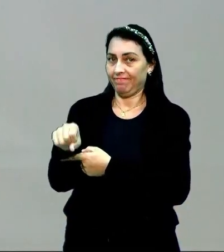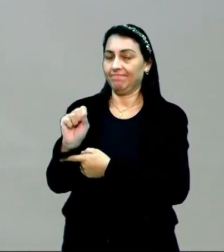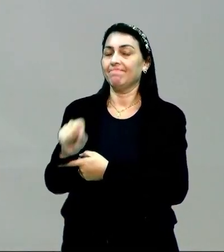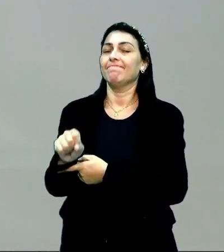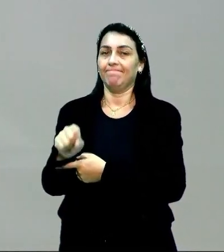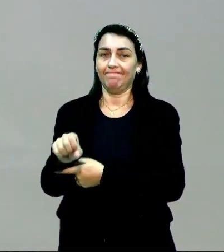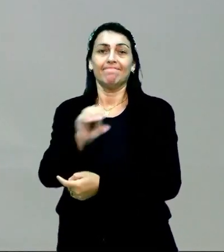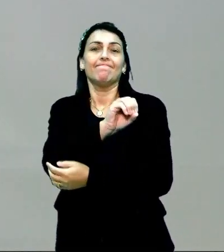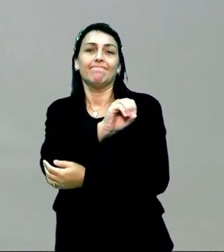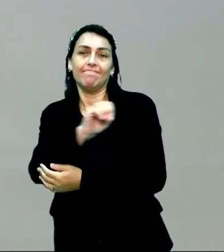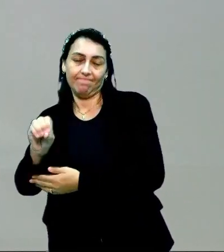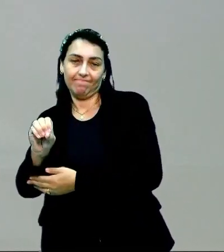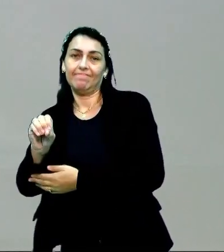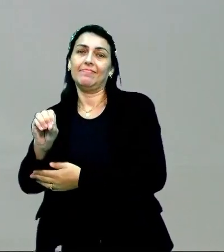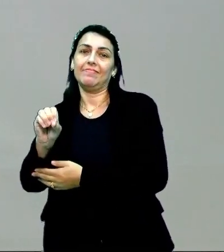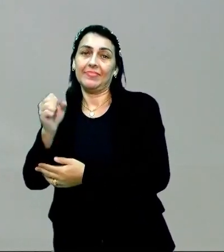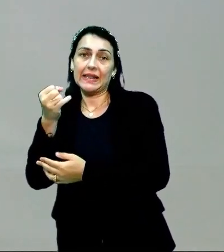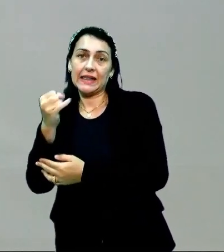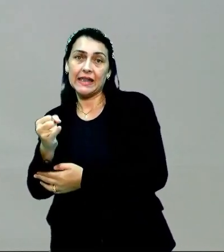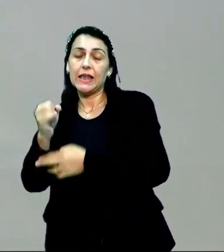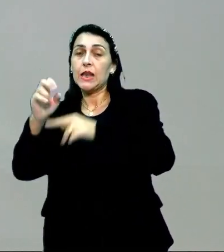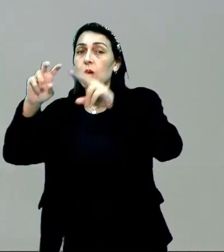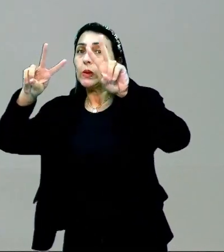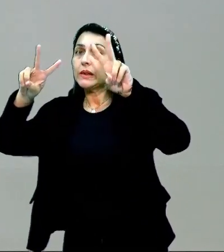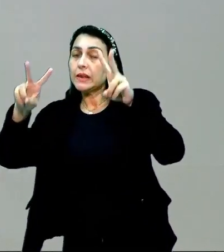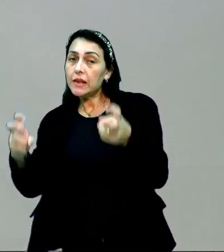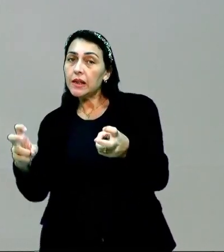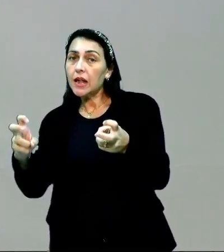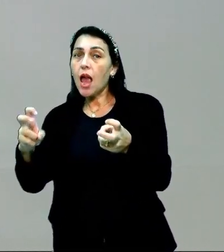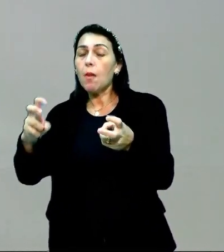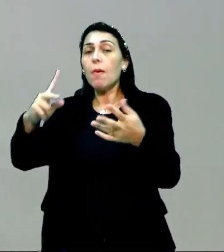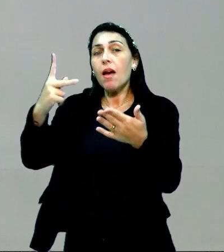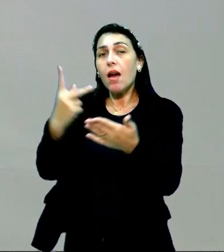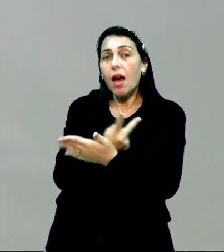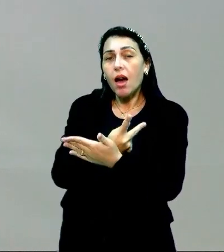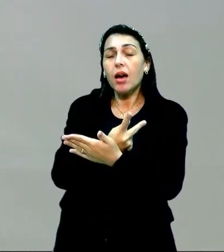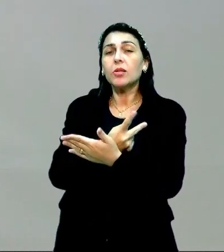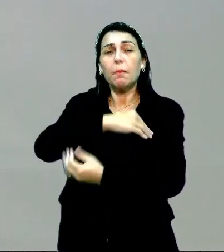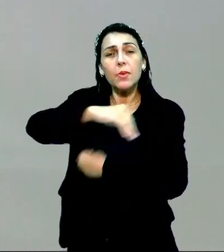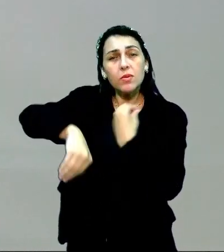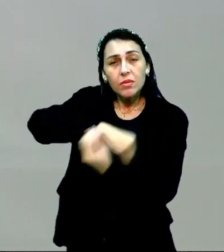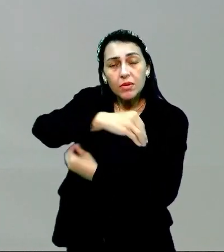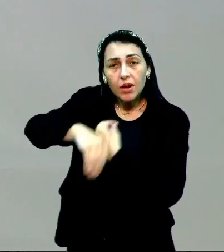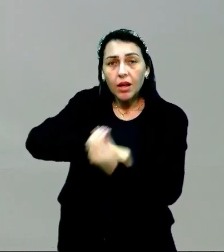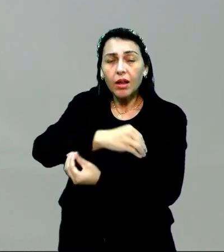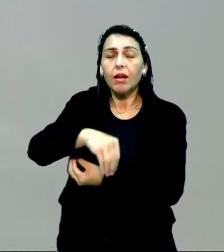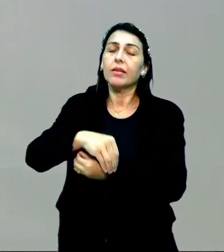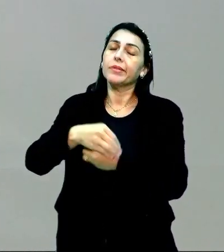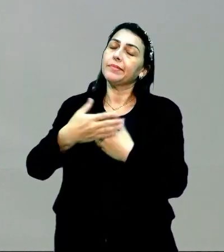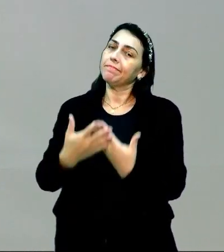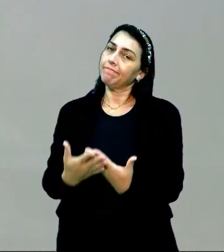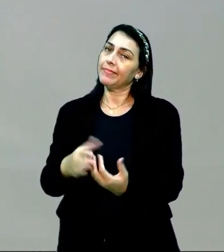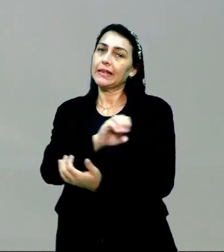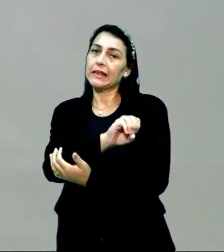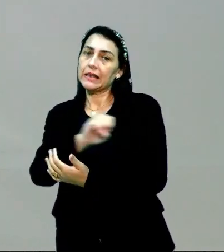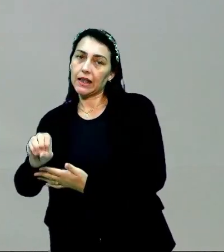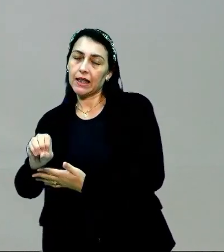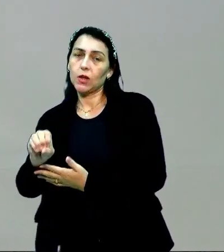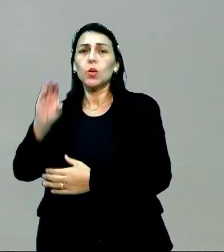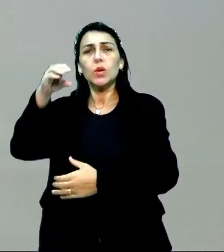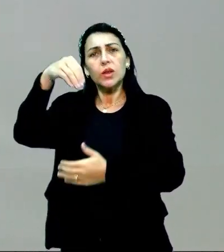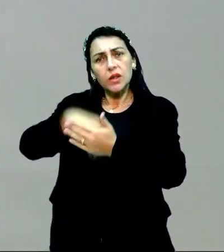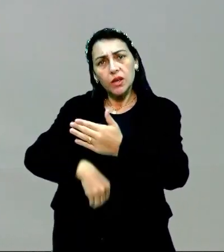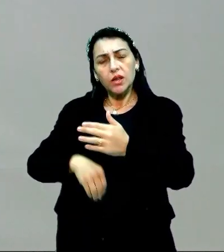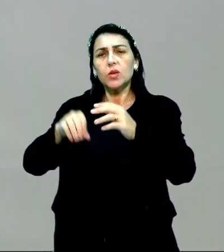Com certeza, fugir do tema vai zerar a sua redação. Mas, professora, eu estou dentro do assunto. Eu